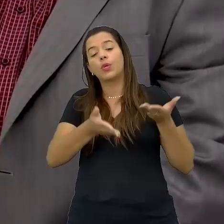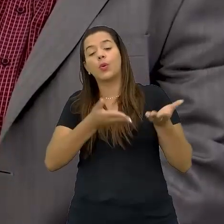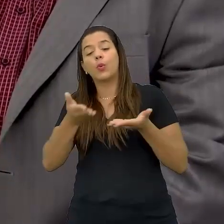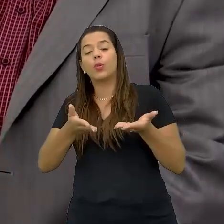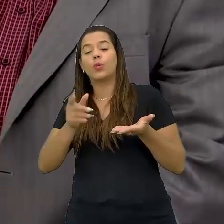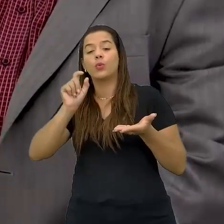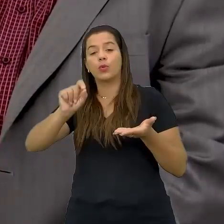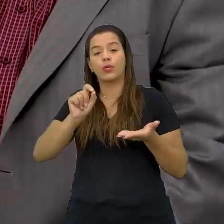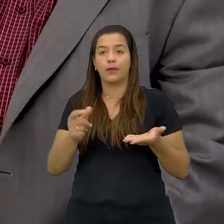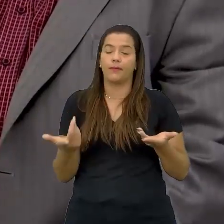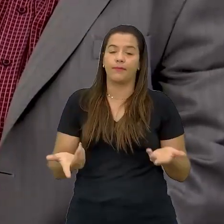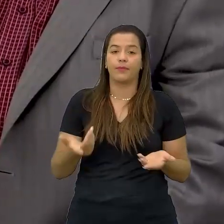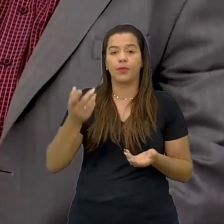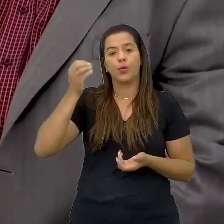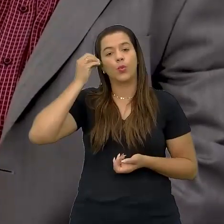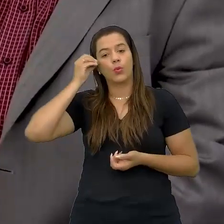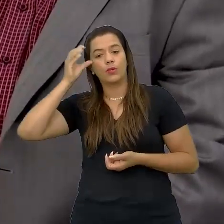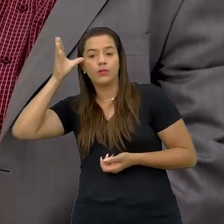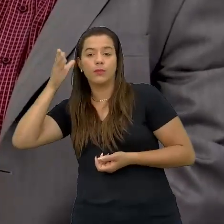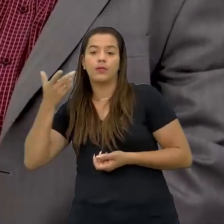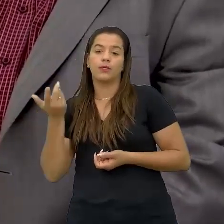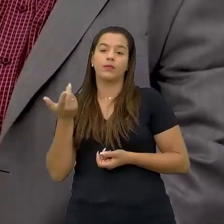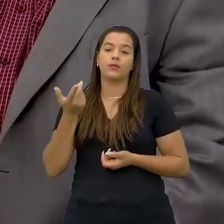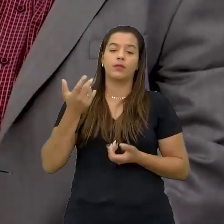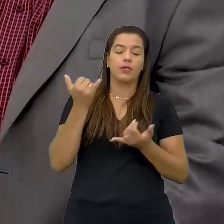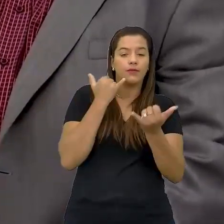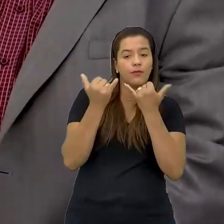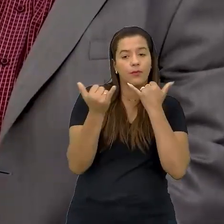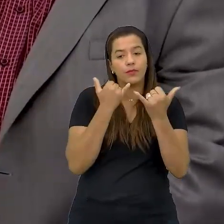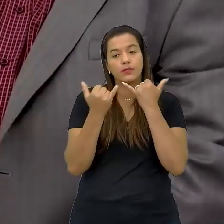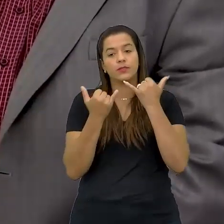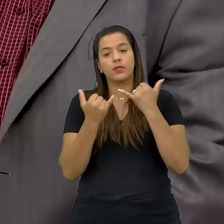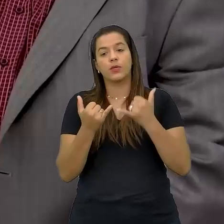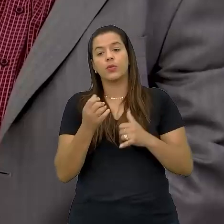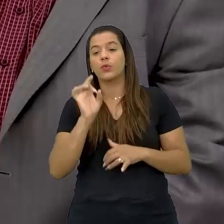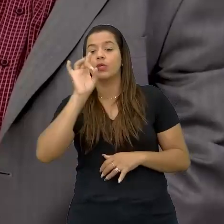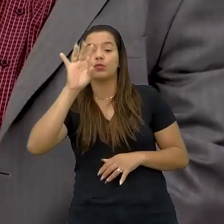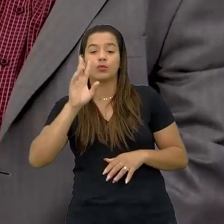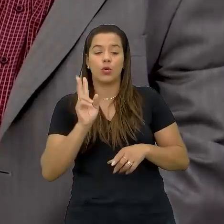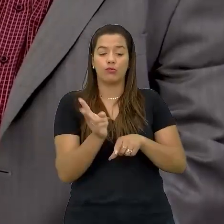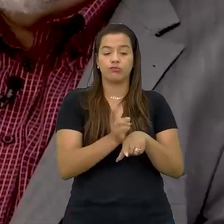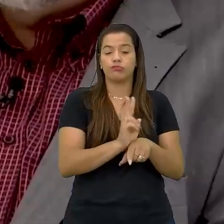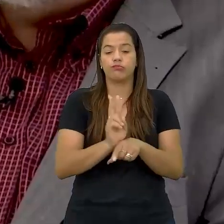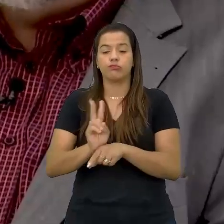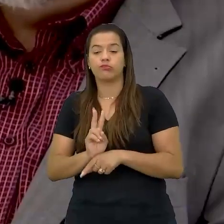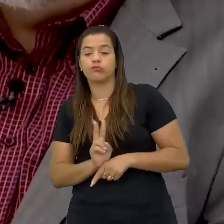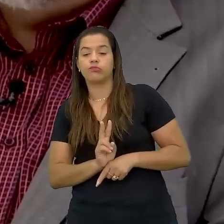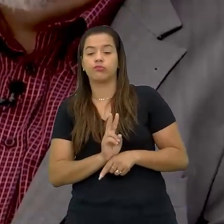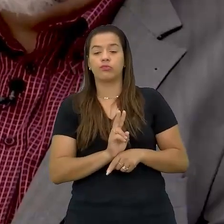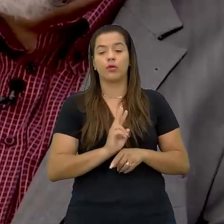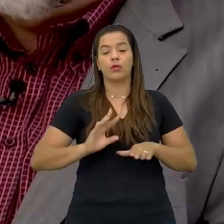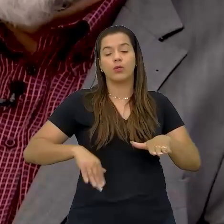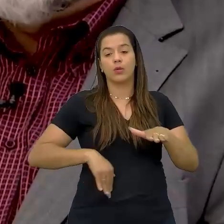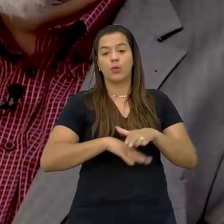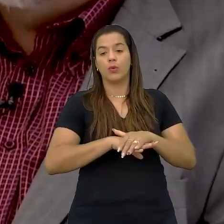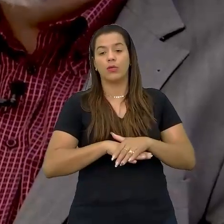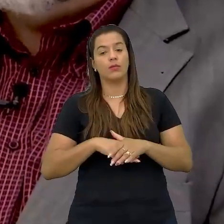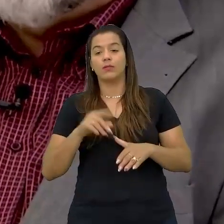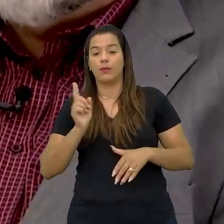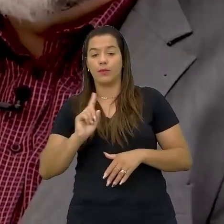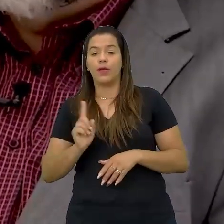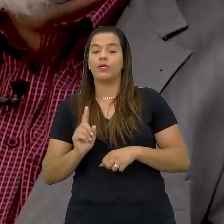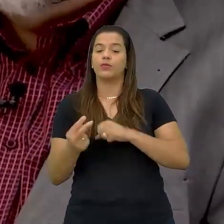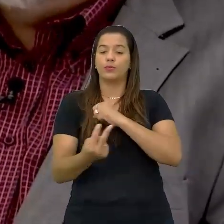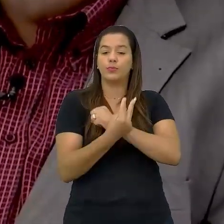Do conhecimento, da informação, e não cuida como zelador que guarda e tranca. Cuida no sentido de proteger,